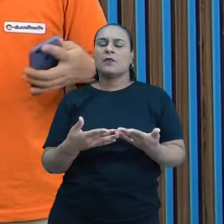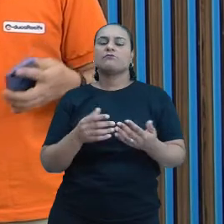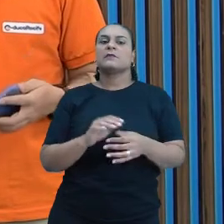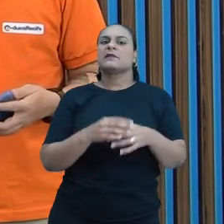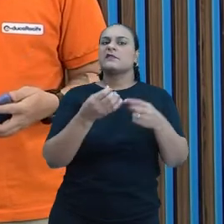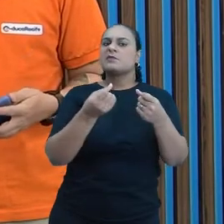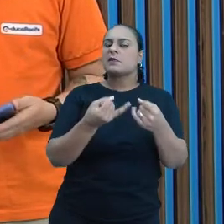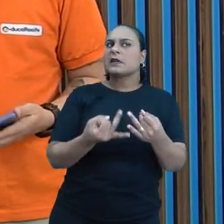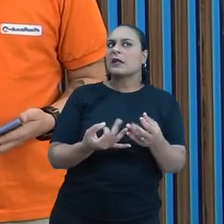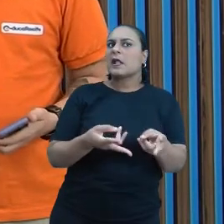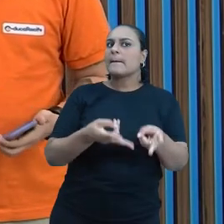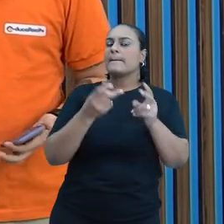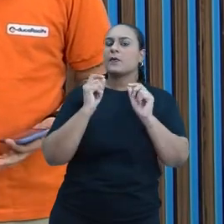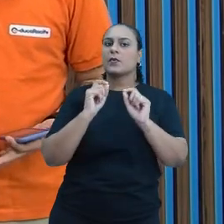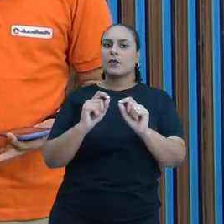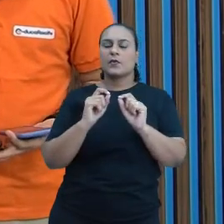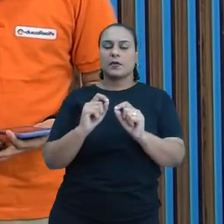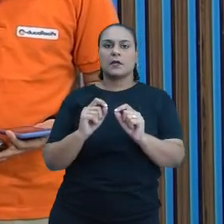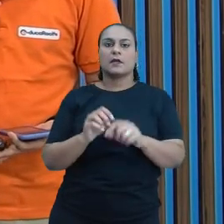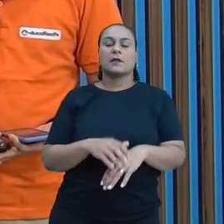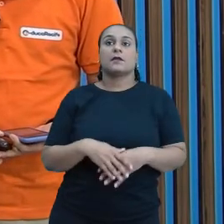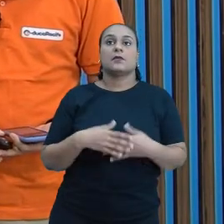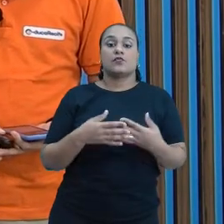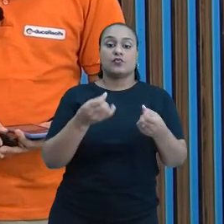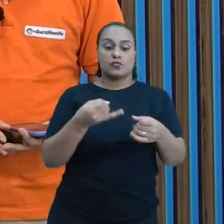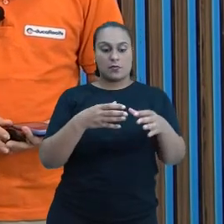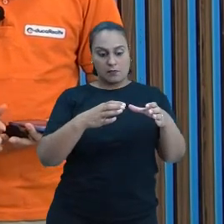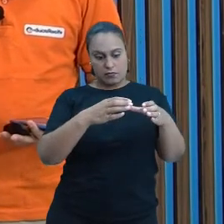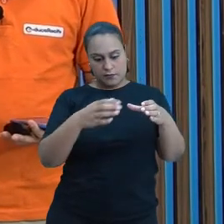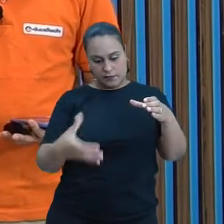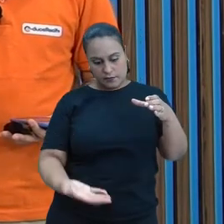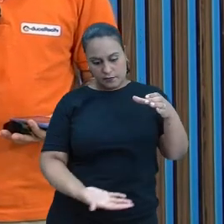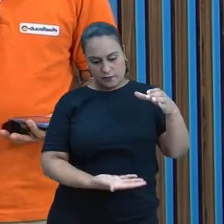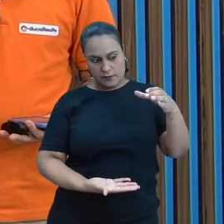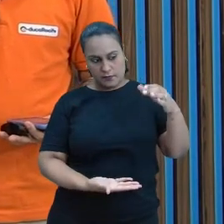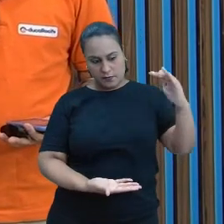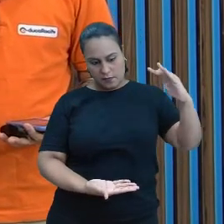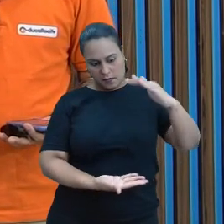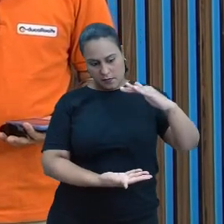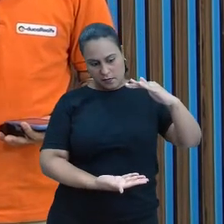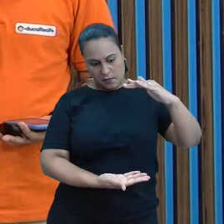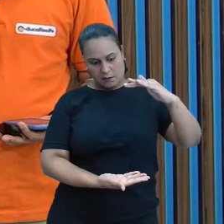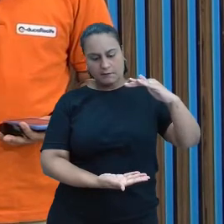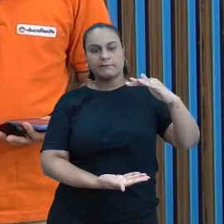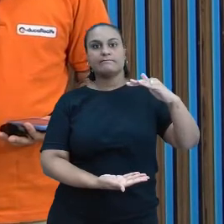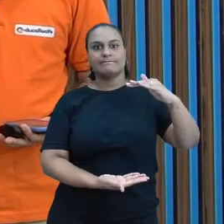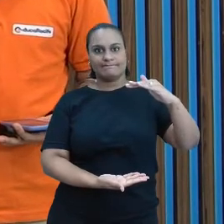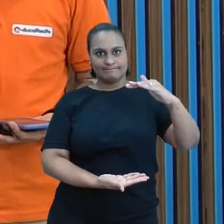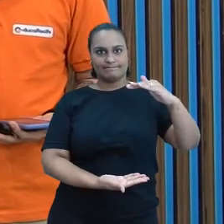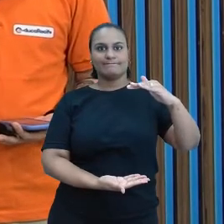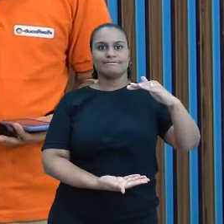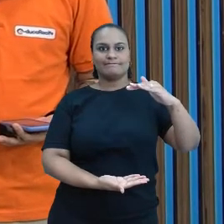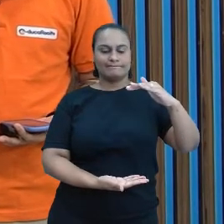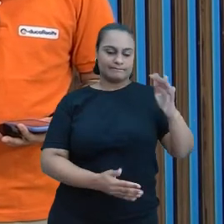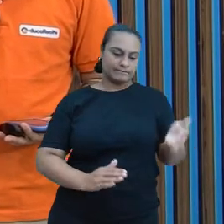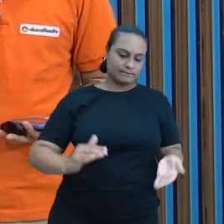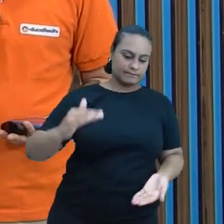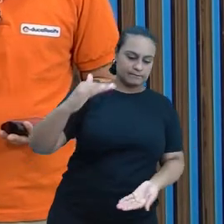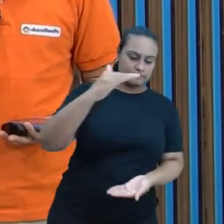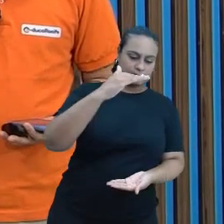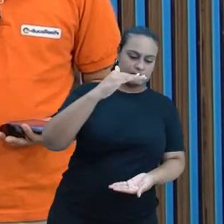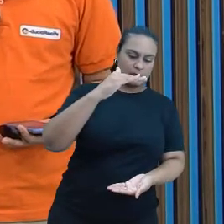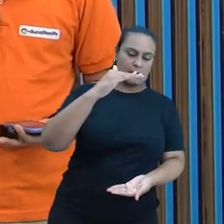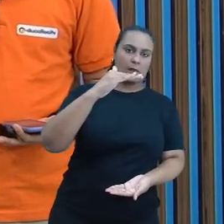gente começa a perceber que quando eu falo do cilindro, eu posso compreender esse espaço tridimensional ocupado